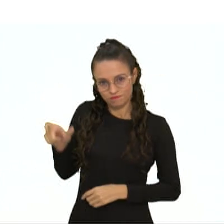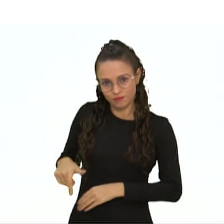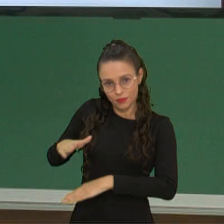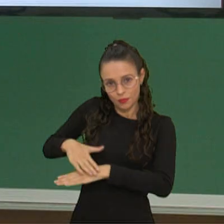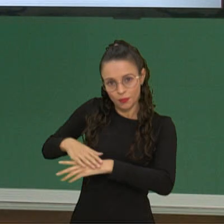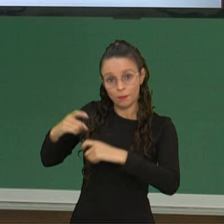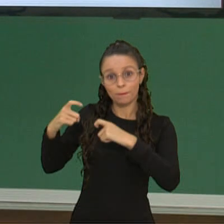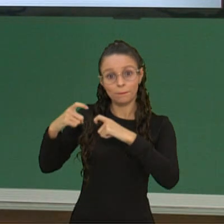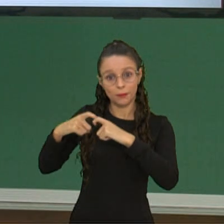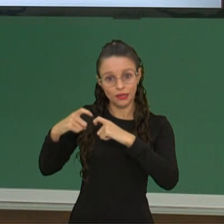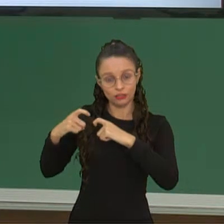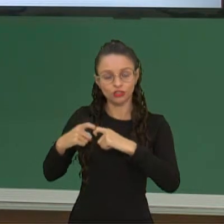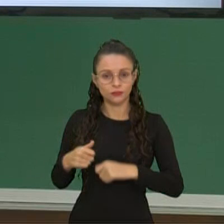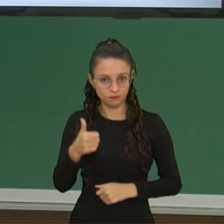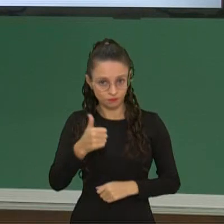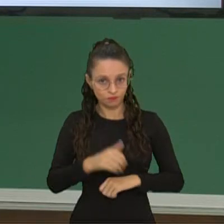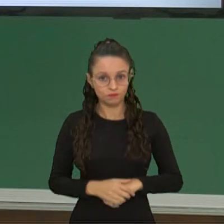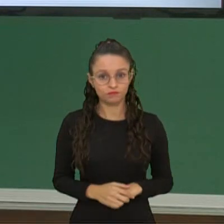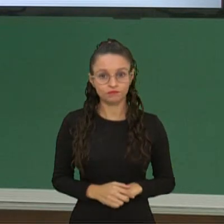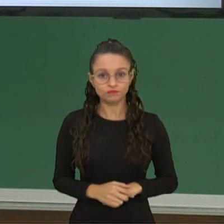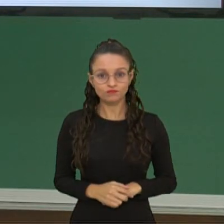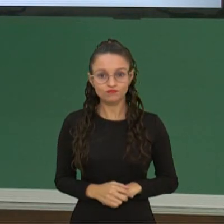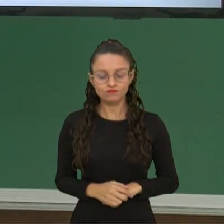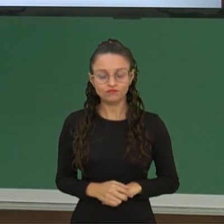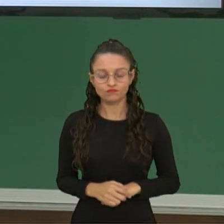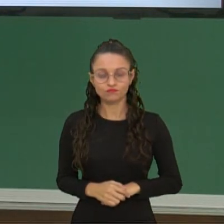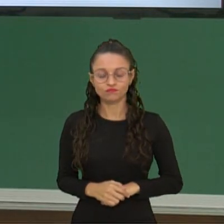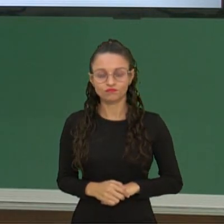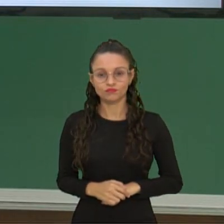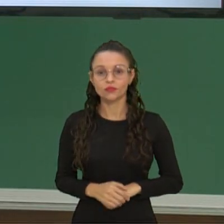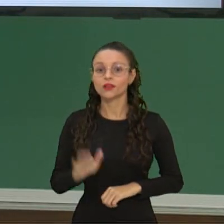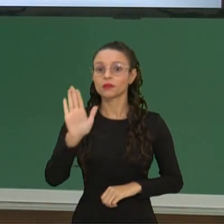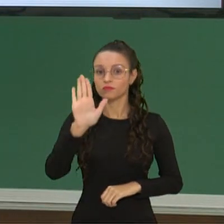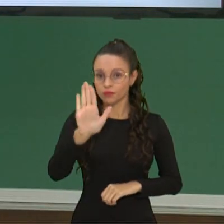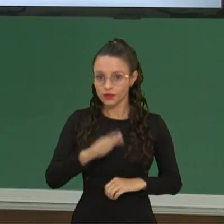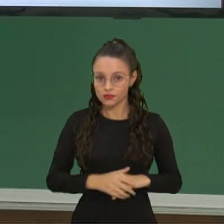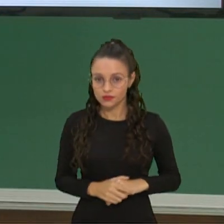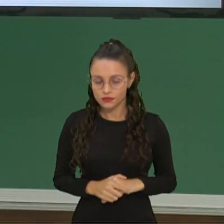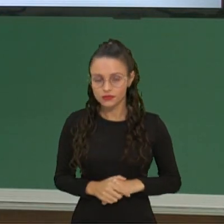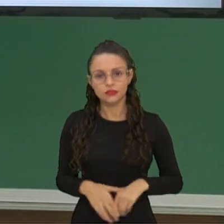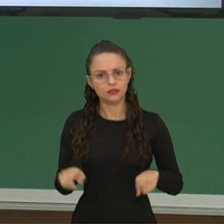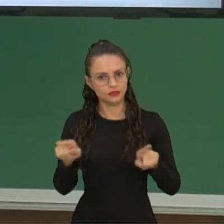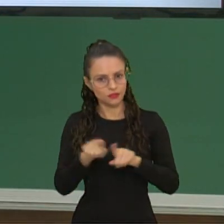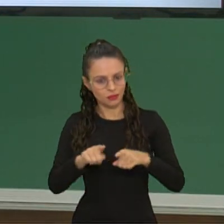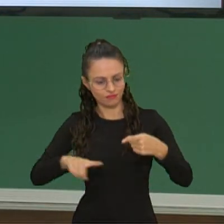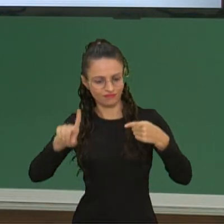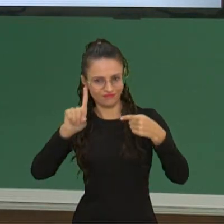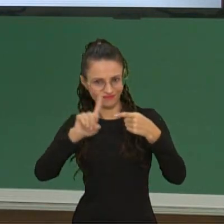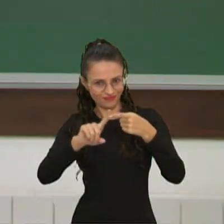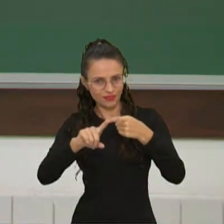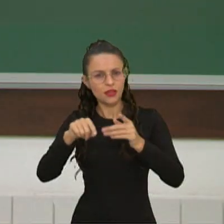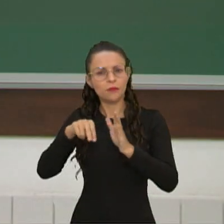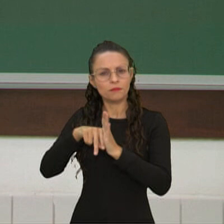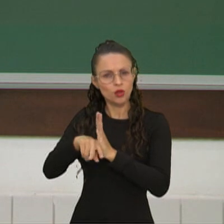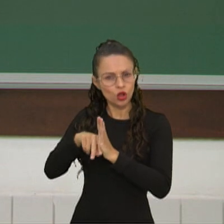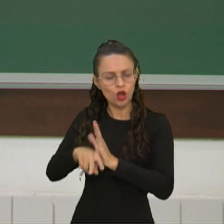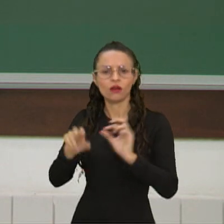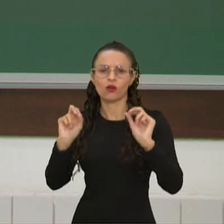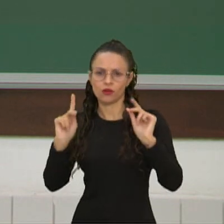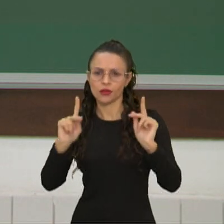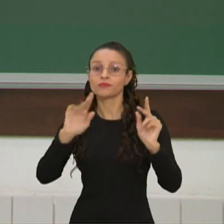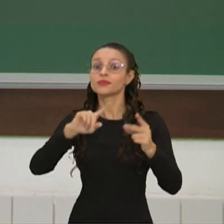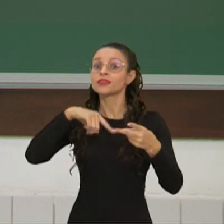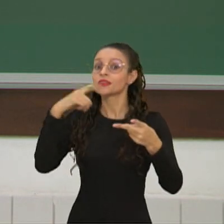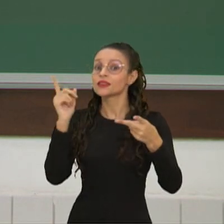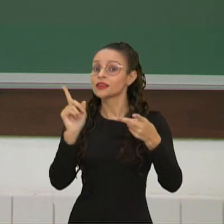pela médica tá então confere aí depois mas além de questões biológicas uma outra